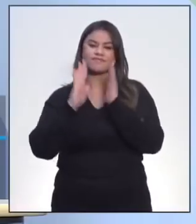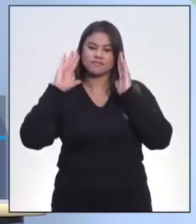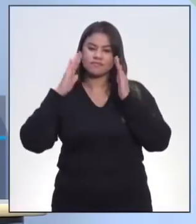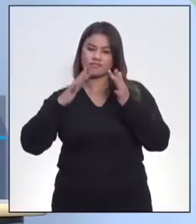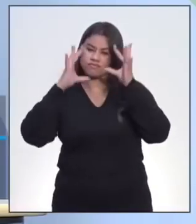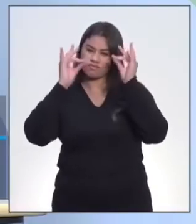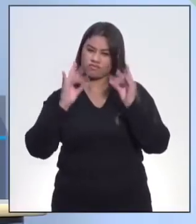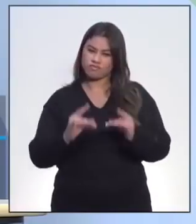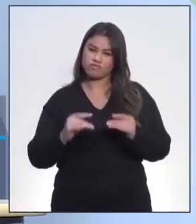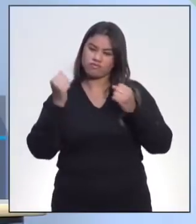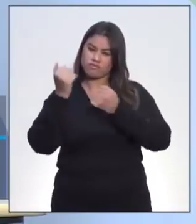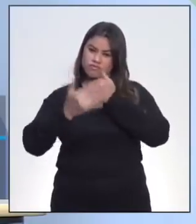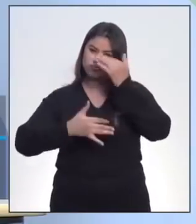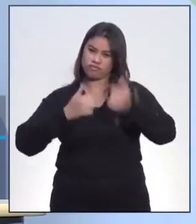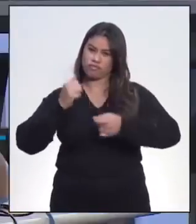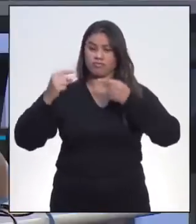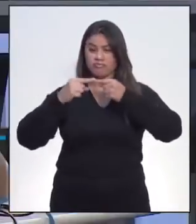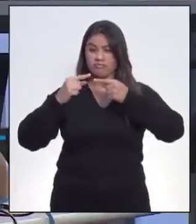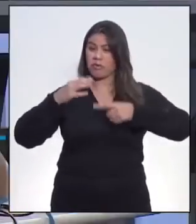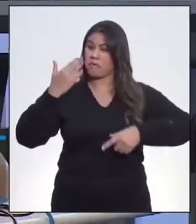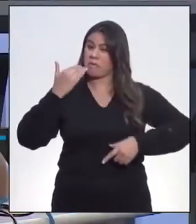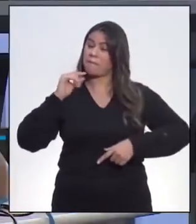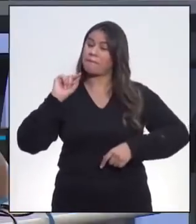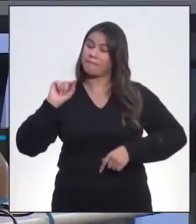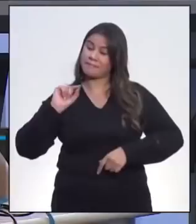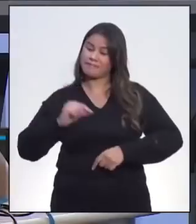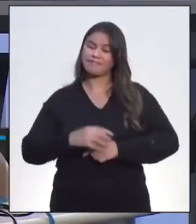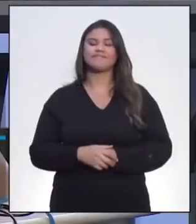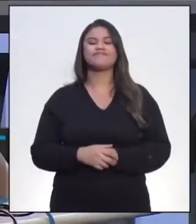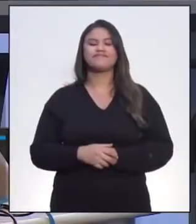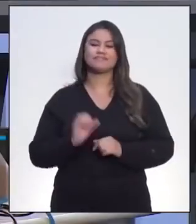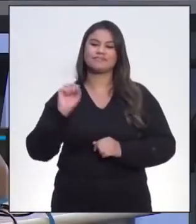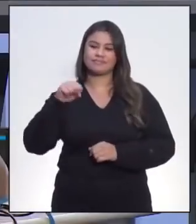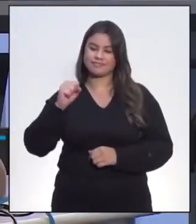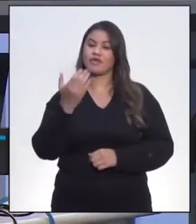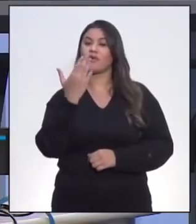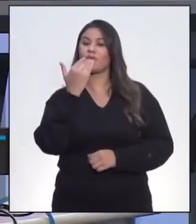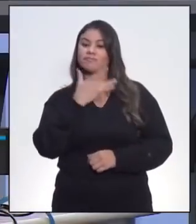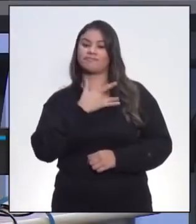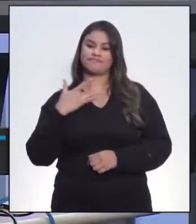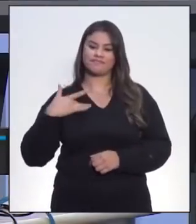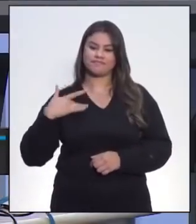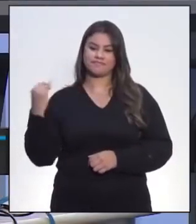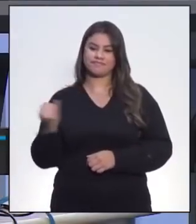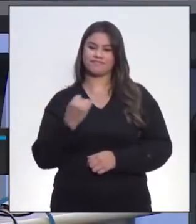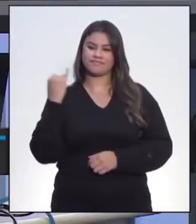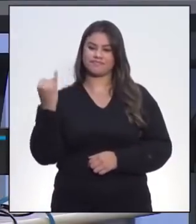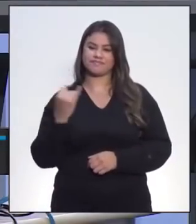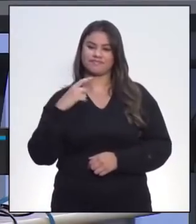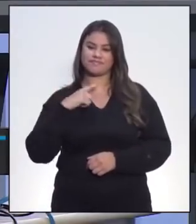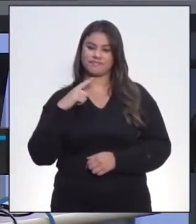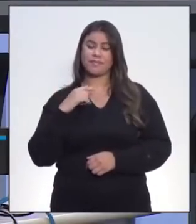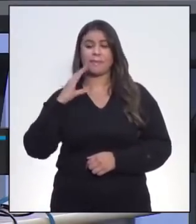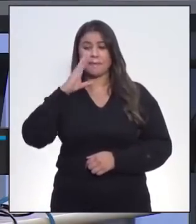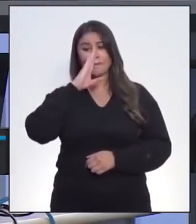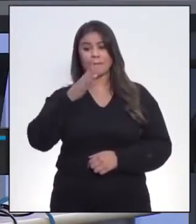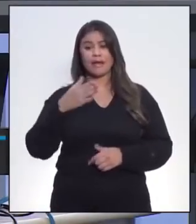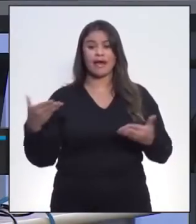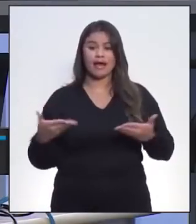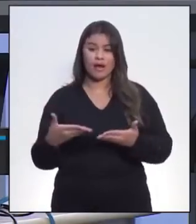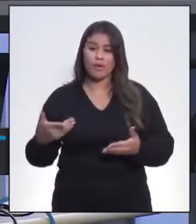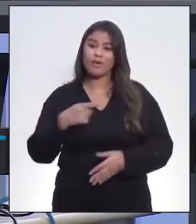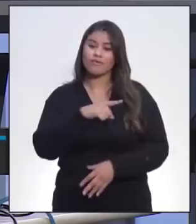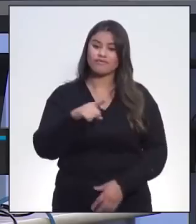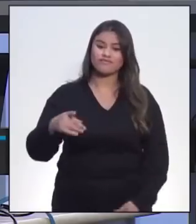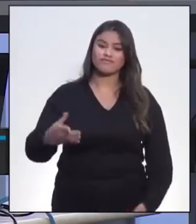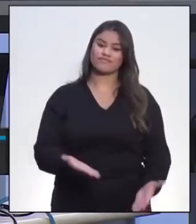alimento que você está ingerindo, não é? É verdade. Comida saudável é extremamente importante, principalmente na idade de vocês, não só de vocês, de